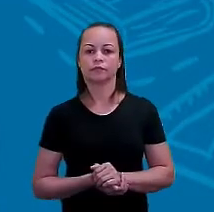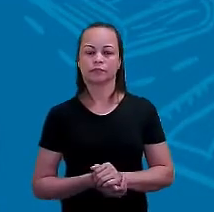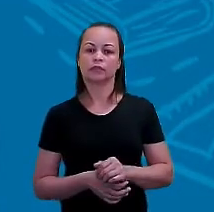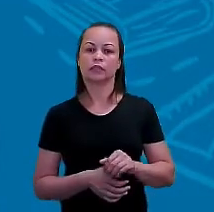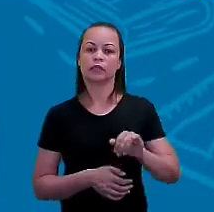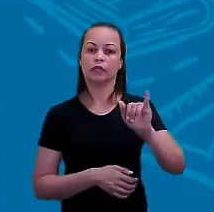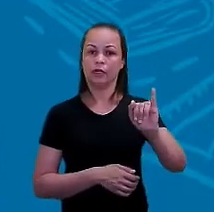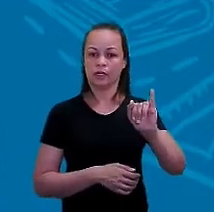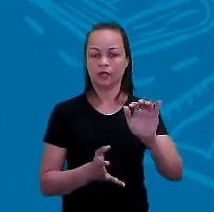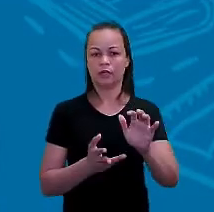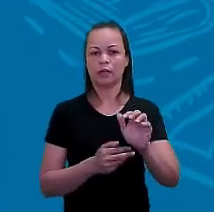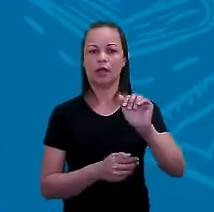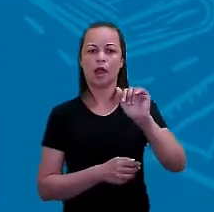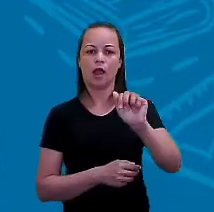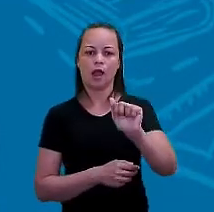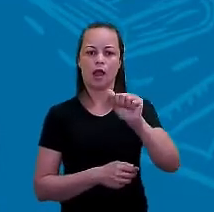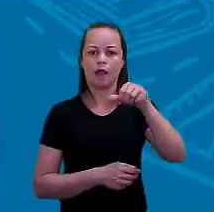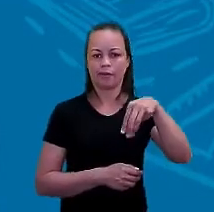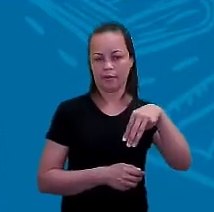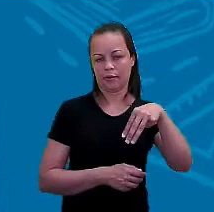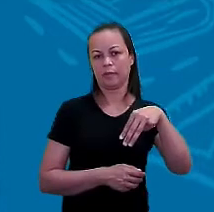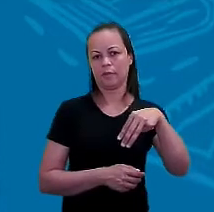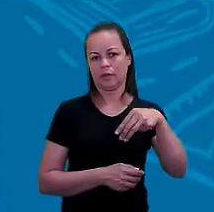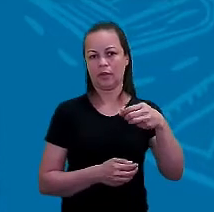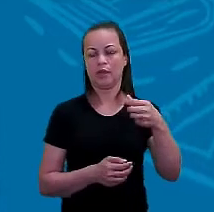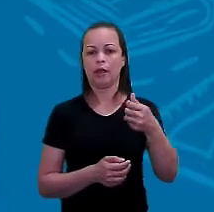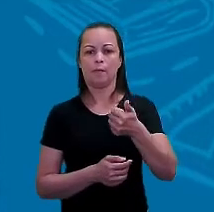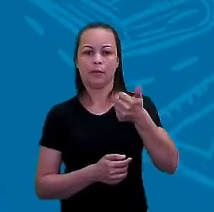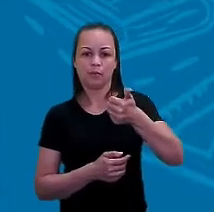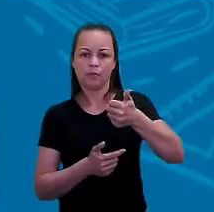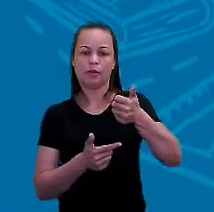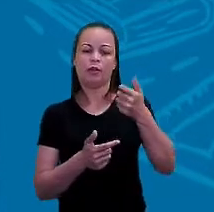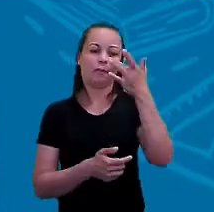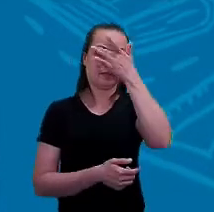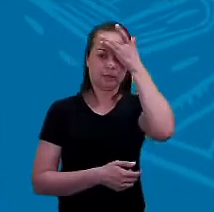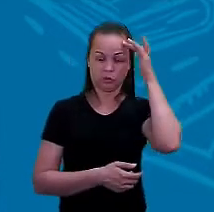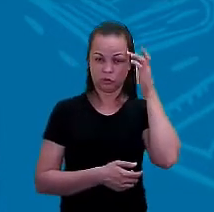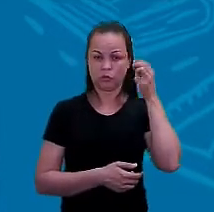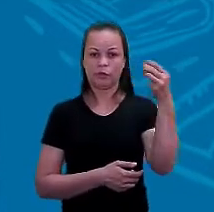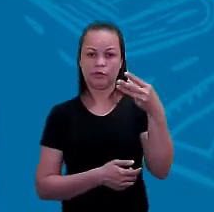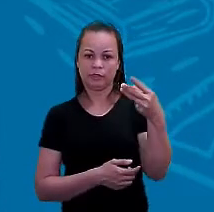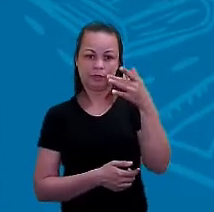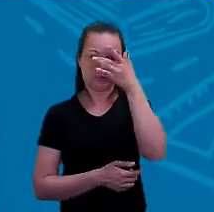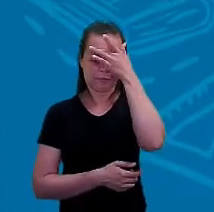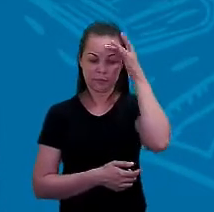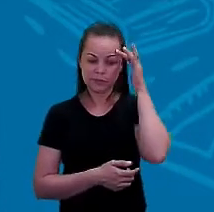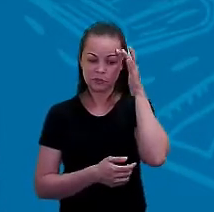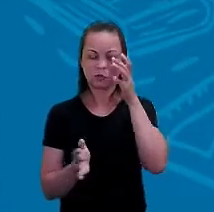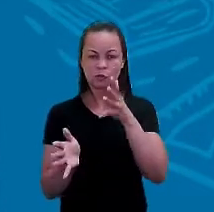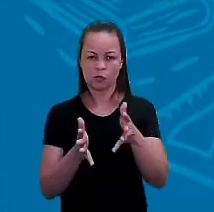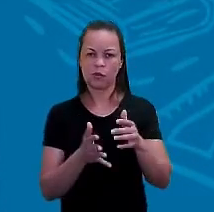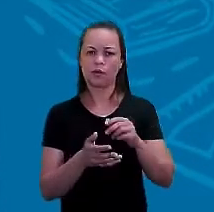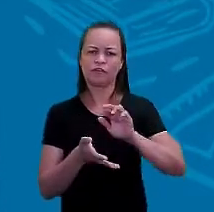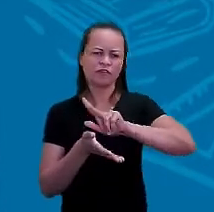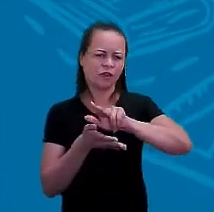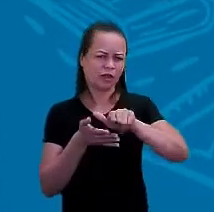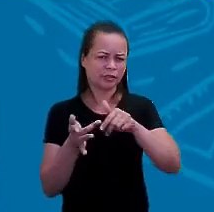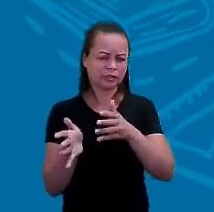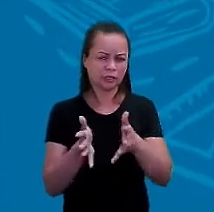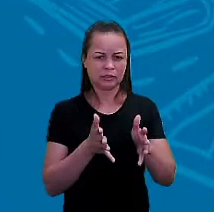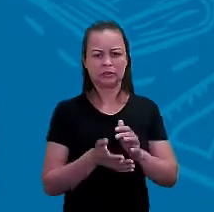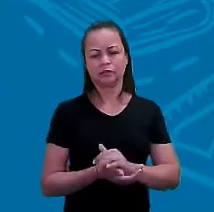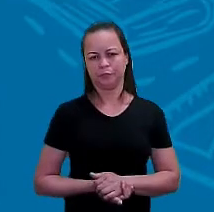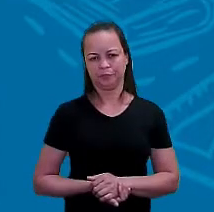primeira pessoa, I am. As terceiras, o he, o she e o it, sempre is, e as demais a gente